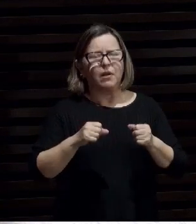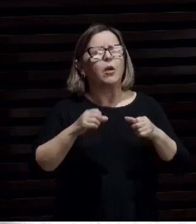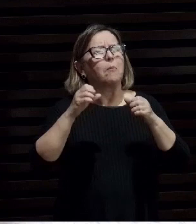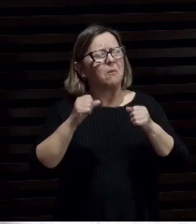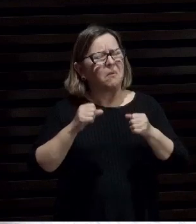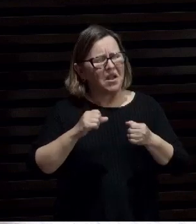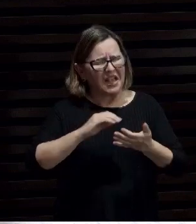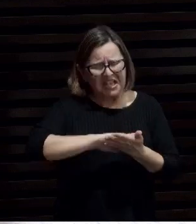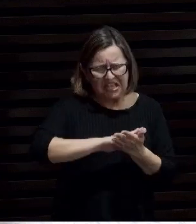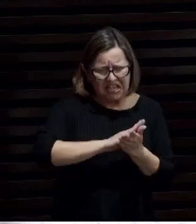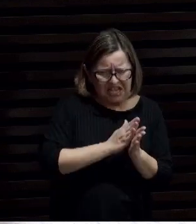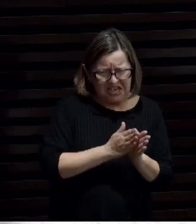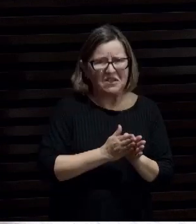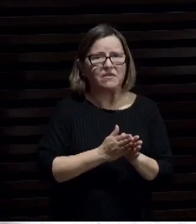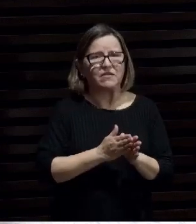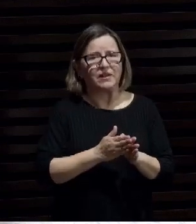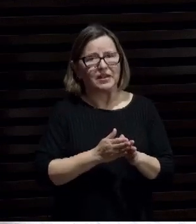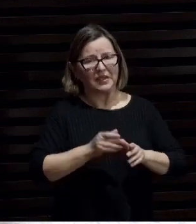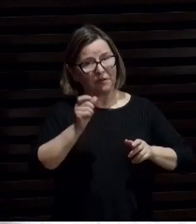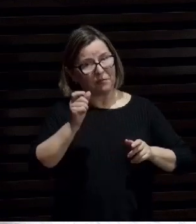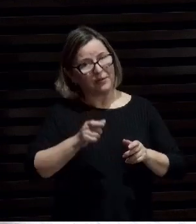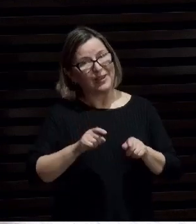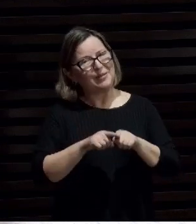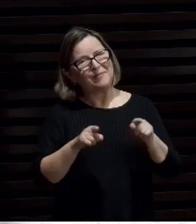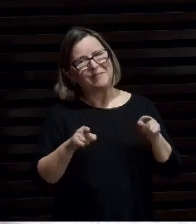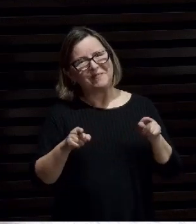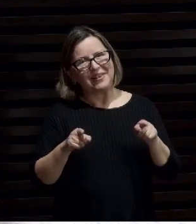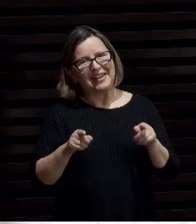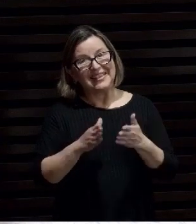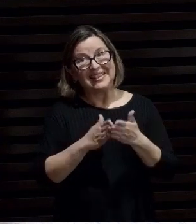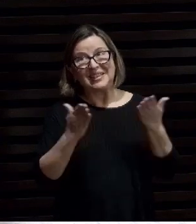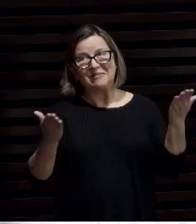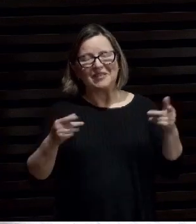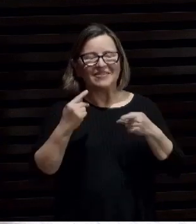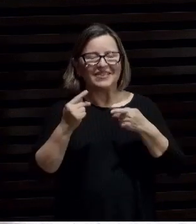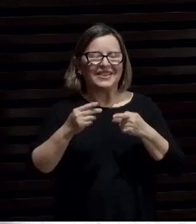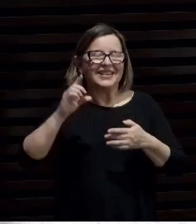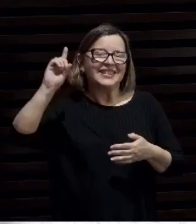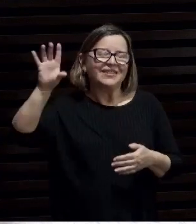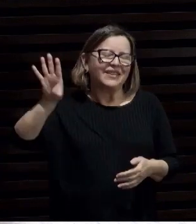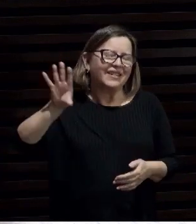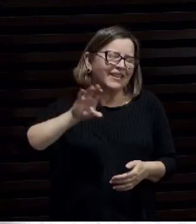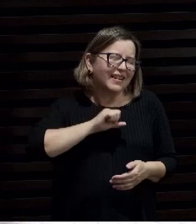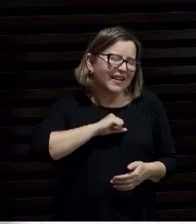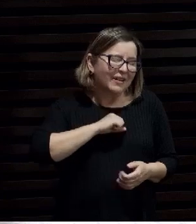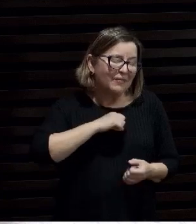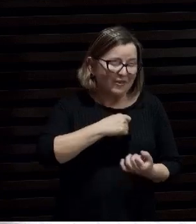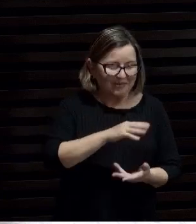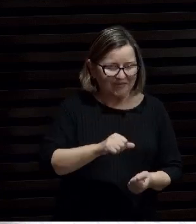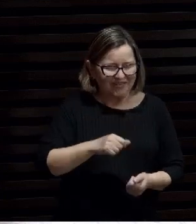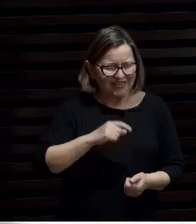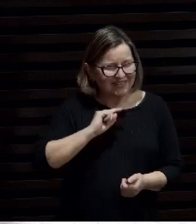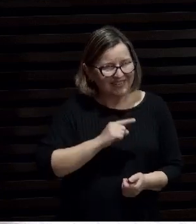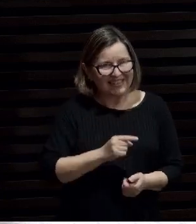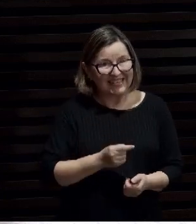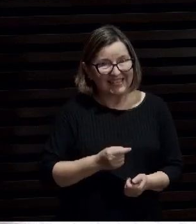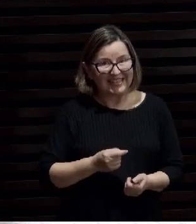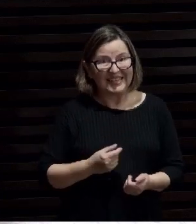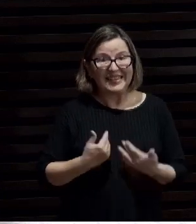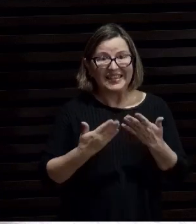homem. Mas a Bíblia diz que Deus amou o mundo de tal maneira, meus amados, que Ele deu o seu Filho